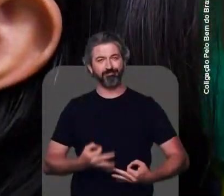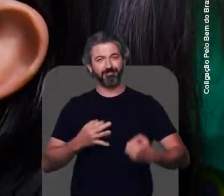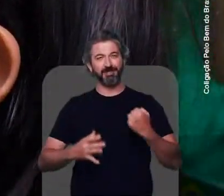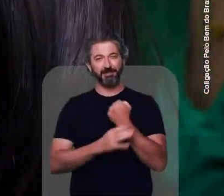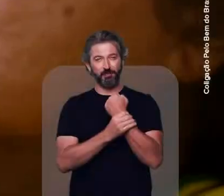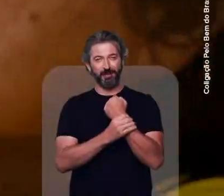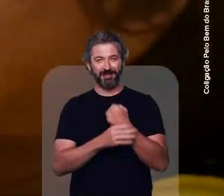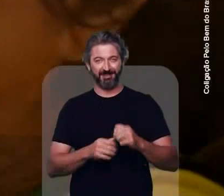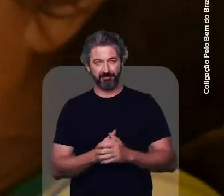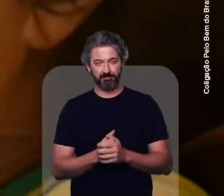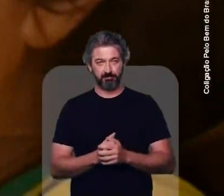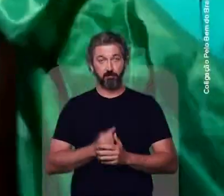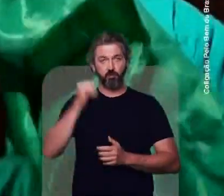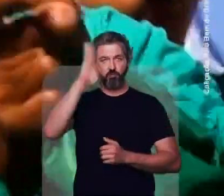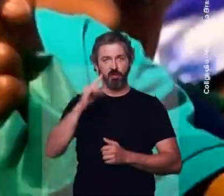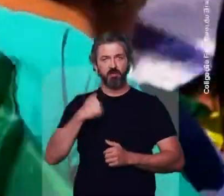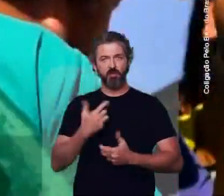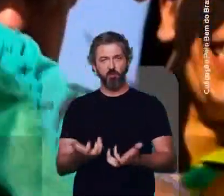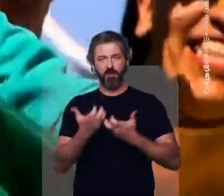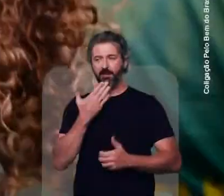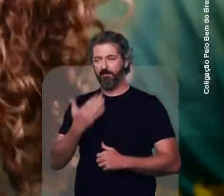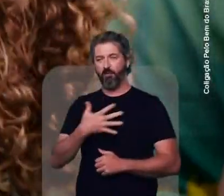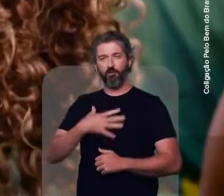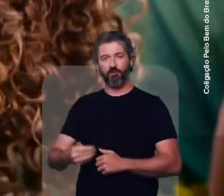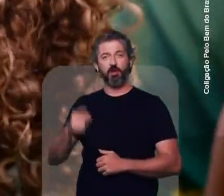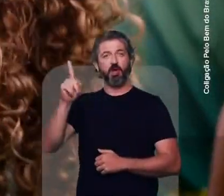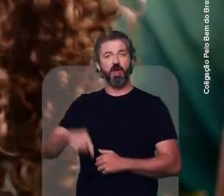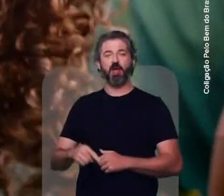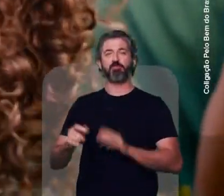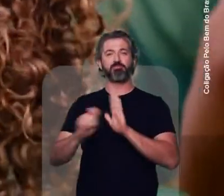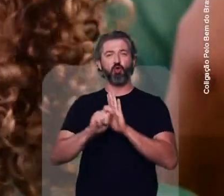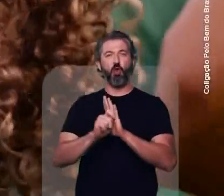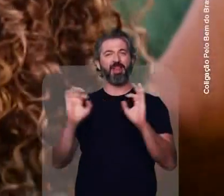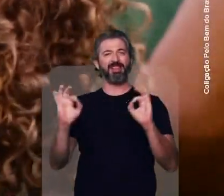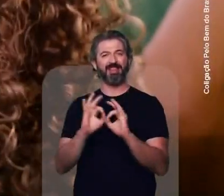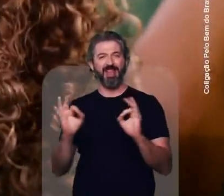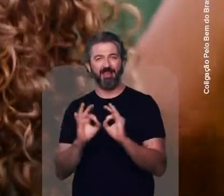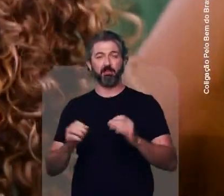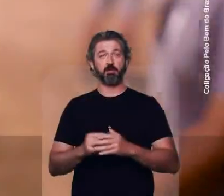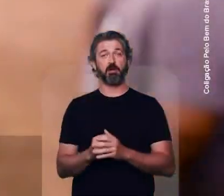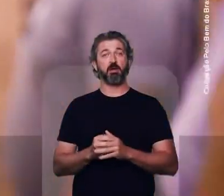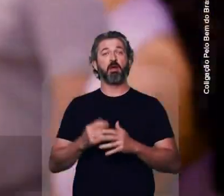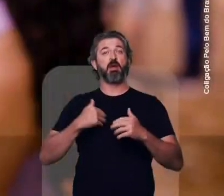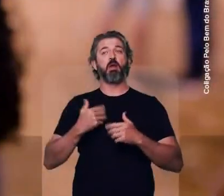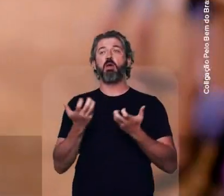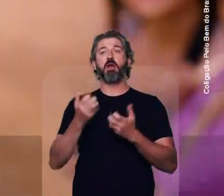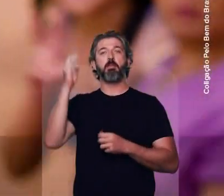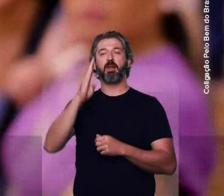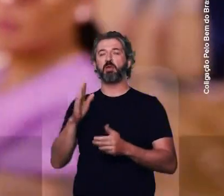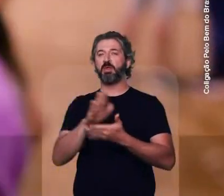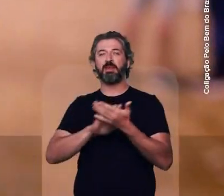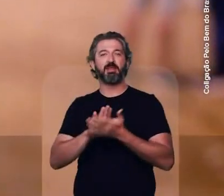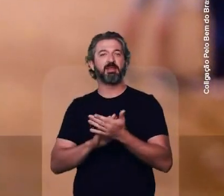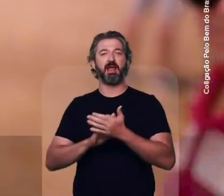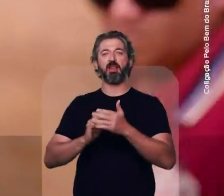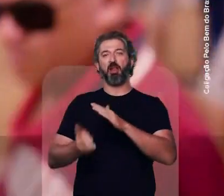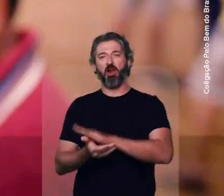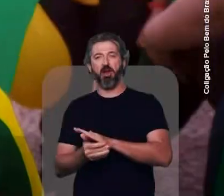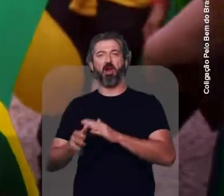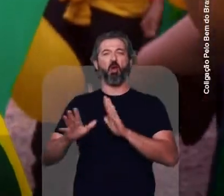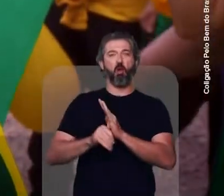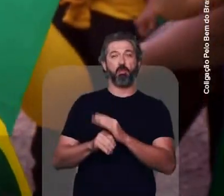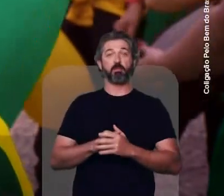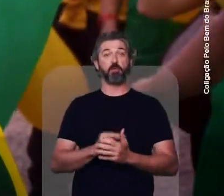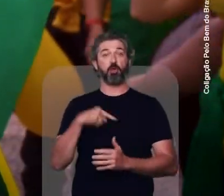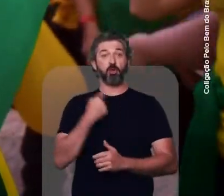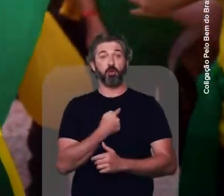Brasil decente e seguro. O Brasil que eu quero para os meus filhos é sem liberação das drogas. O Brasil que eu quero não pode mais ter roubo nem corrupção. É